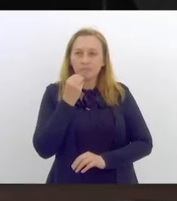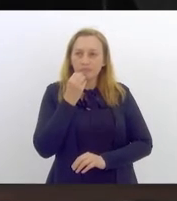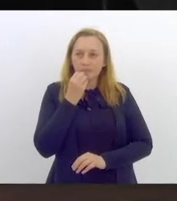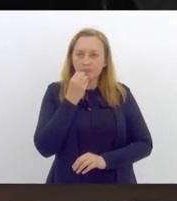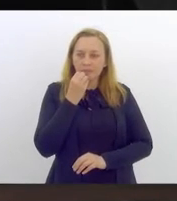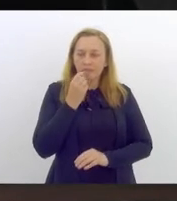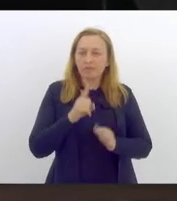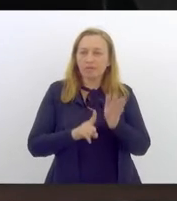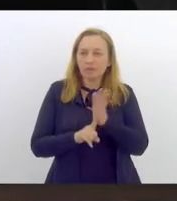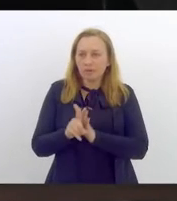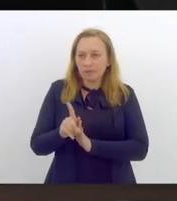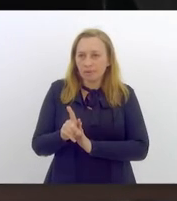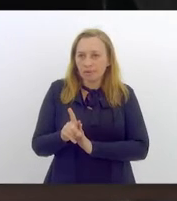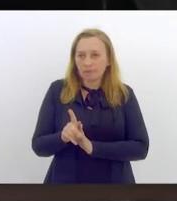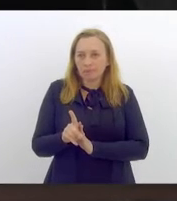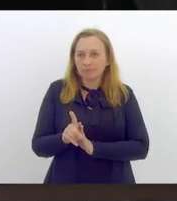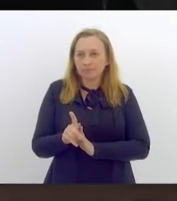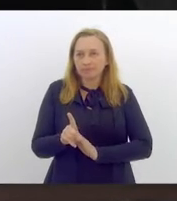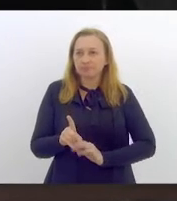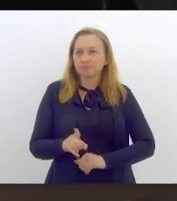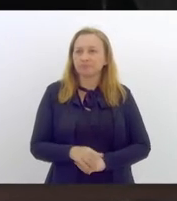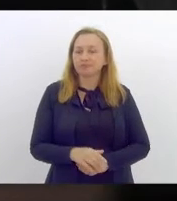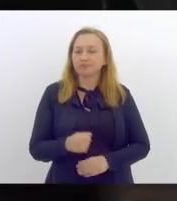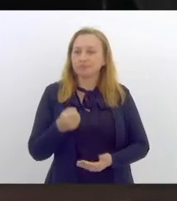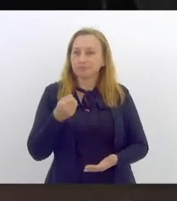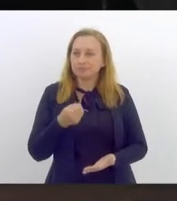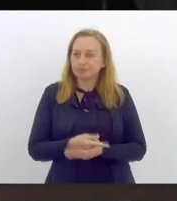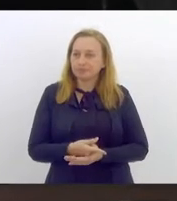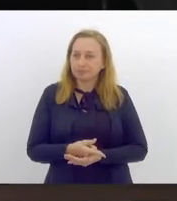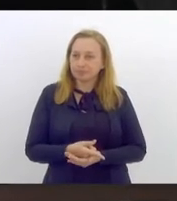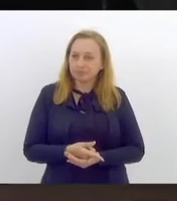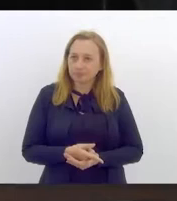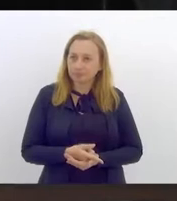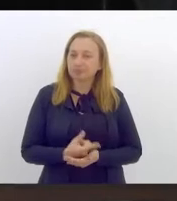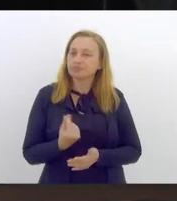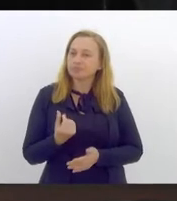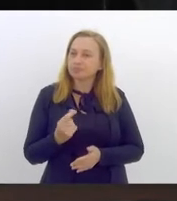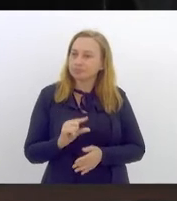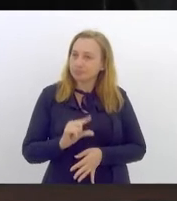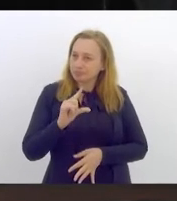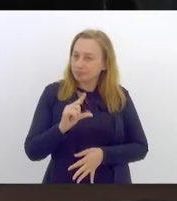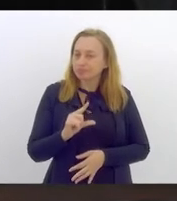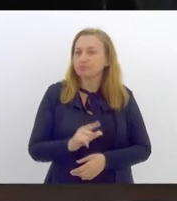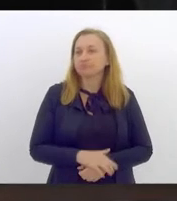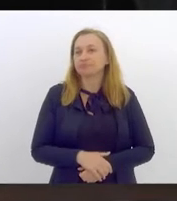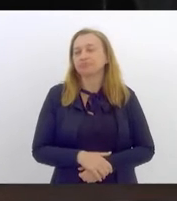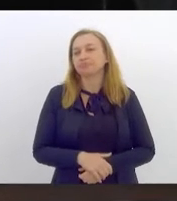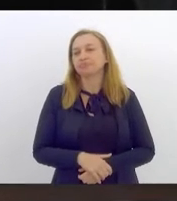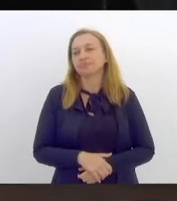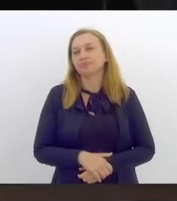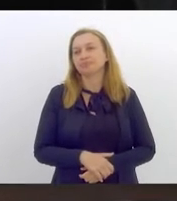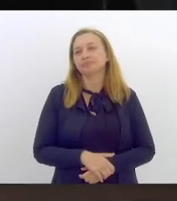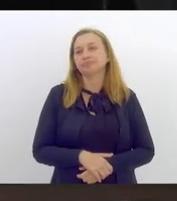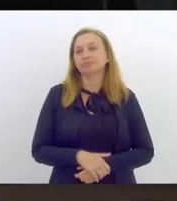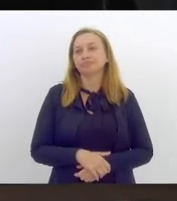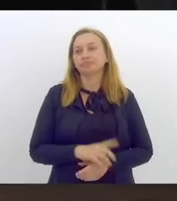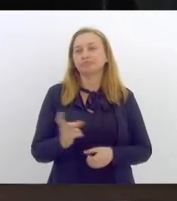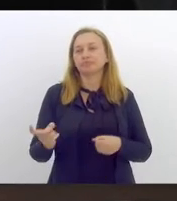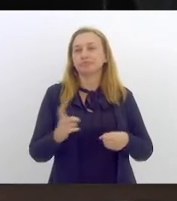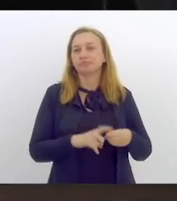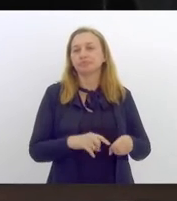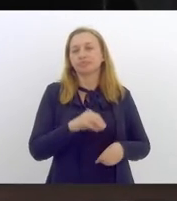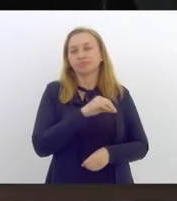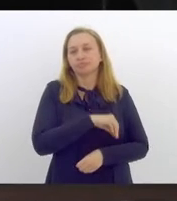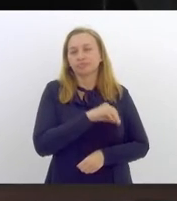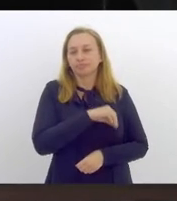de perguntar sobre a garantia do pagamento do aumento, né, da reposição